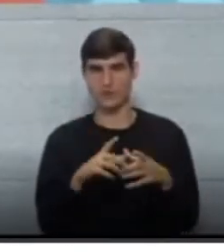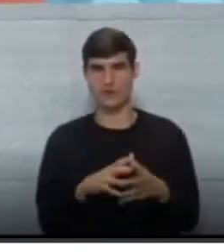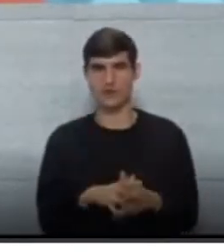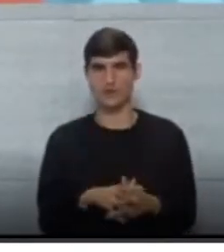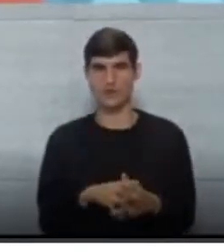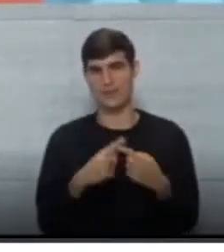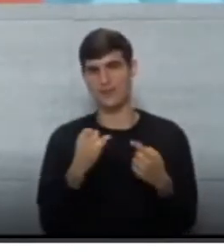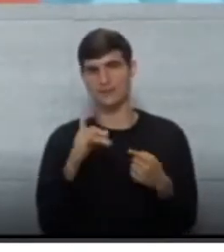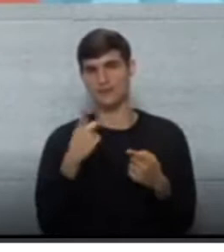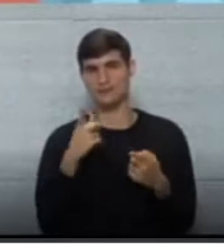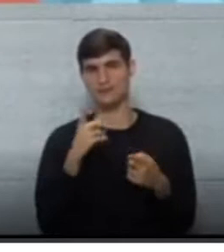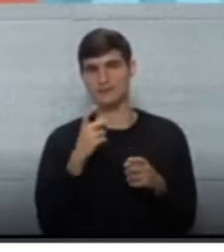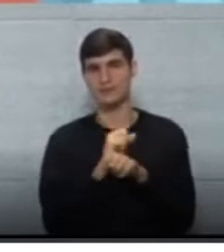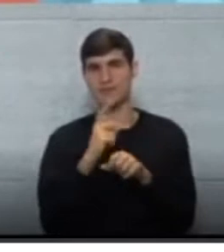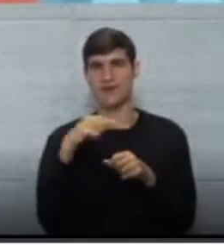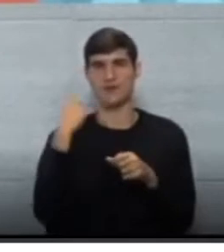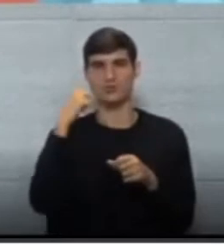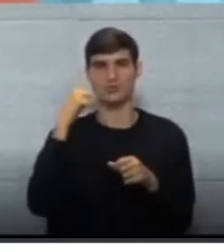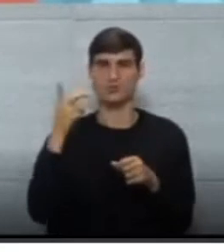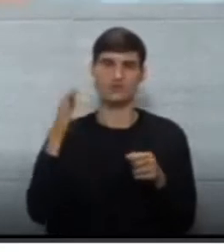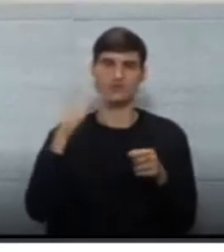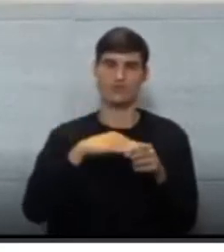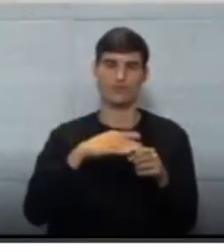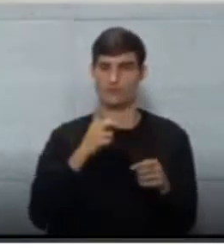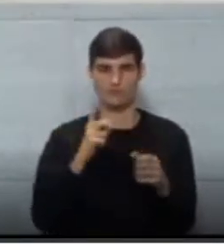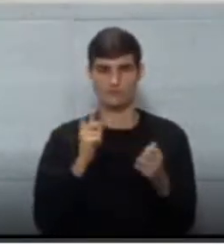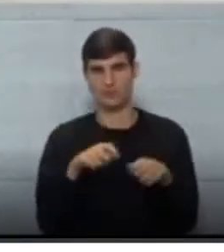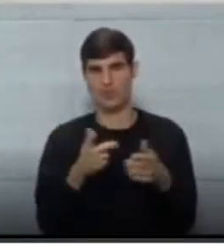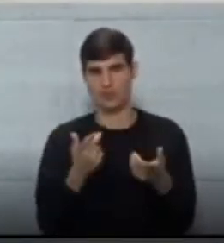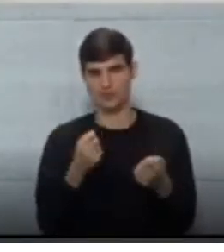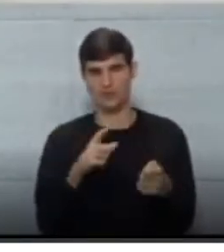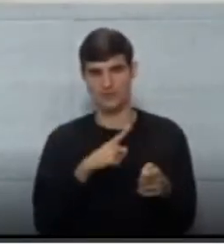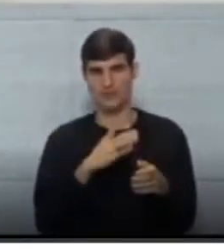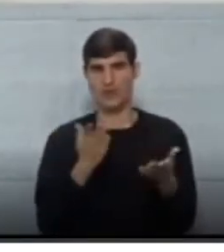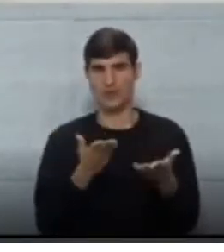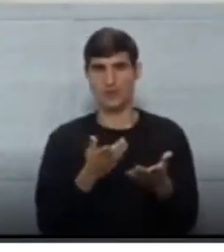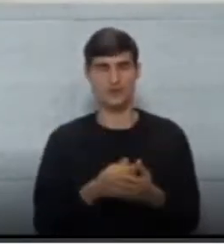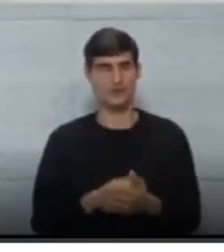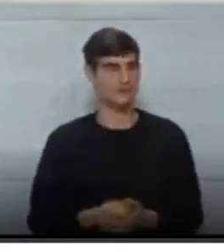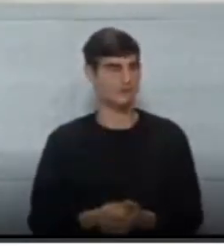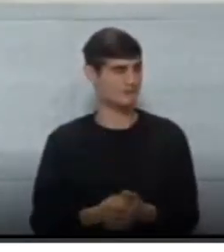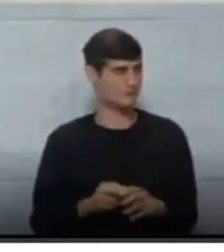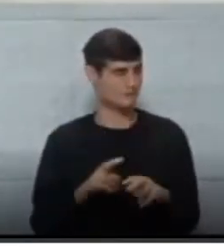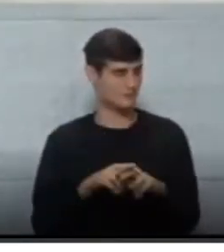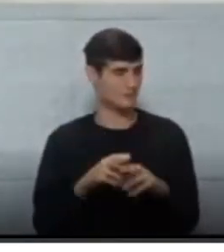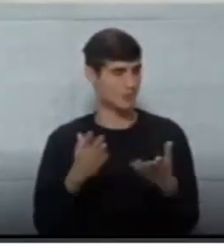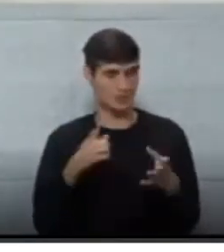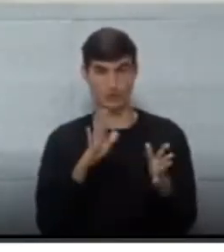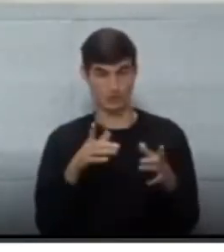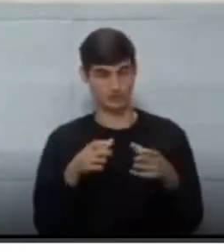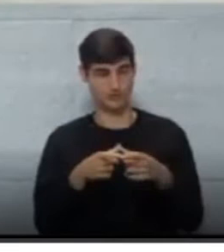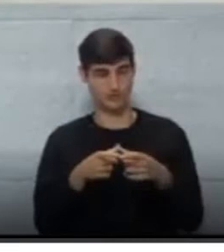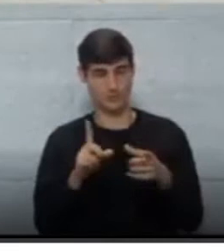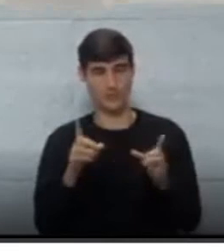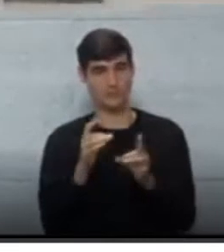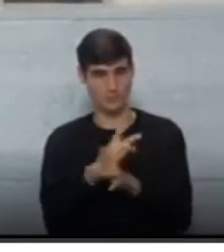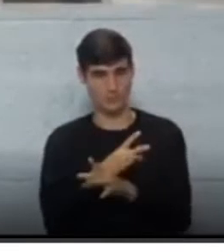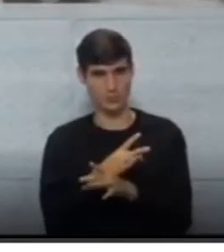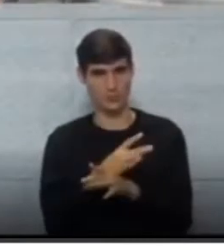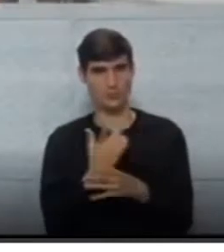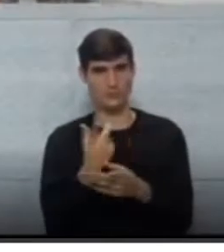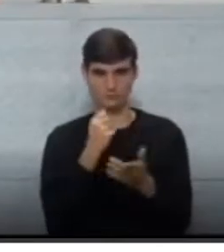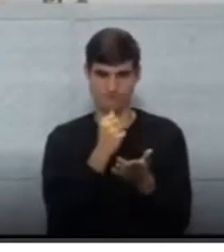procedimento se torna muito extenso. Então, vamos ver como é que é esse procedimento. Então, para a inoculação, nós vamos marcar bem os tubos, tanto